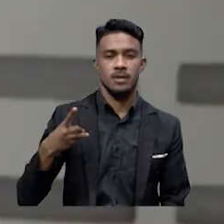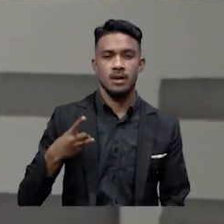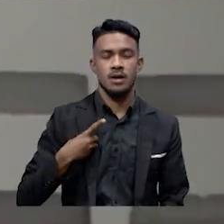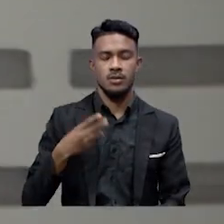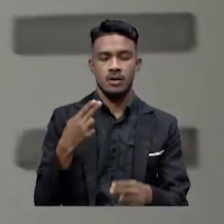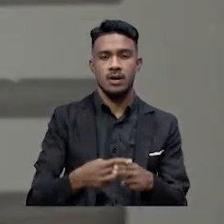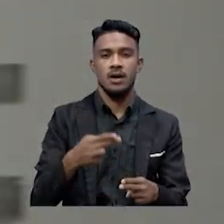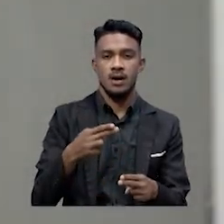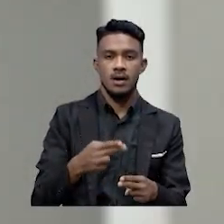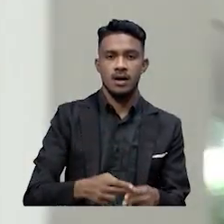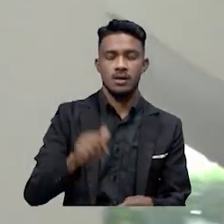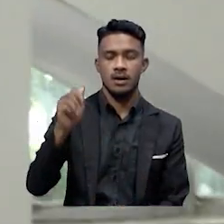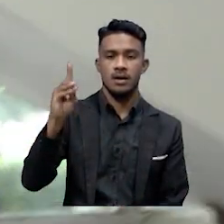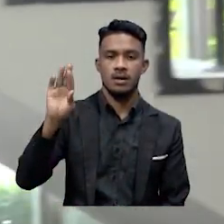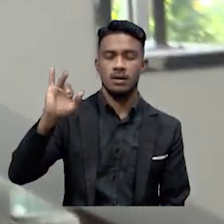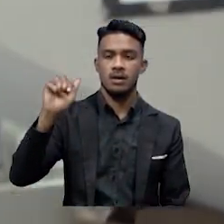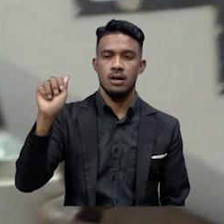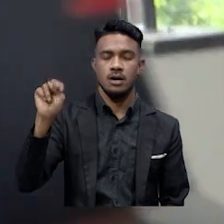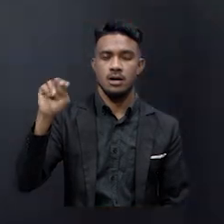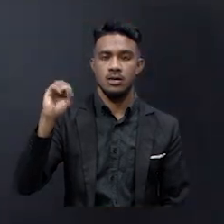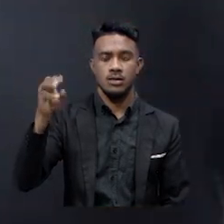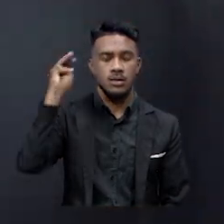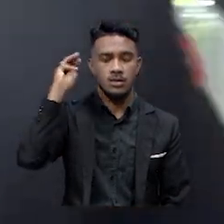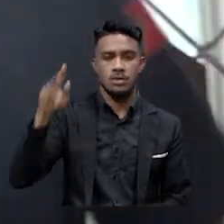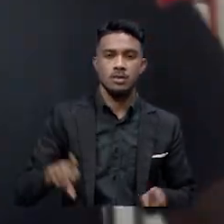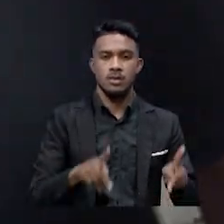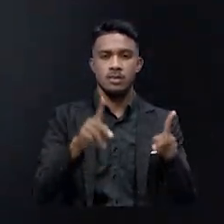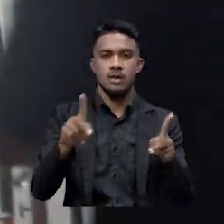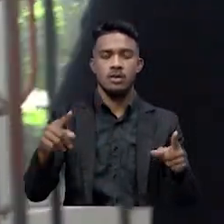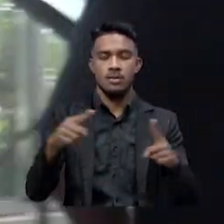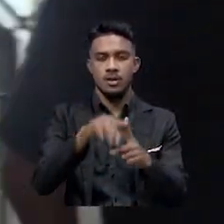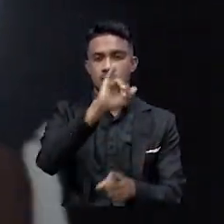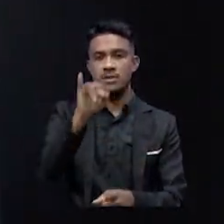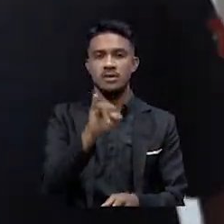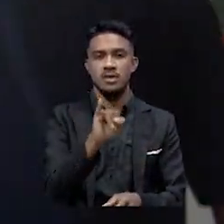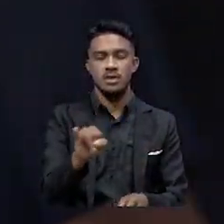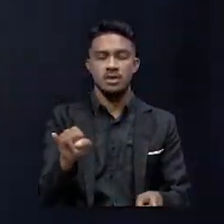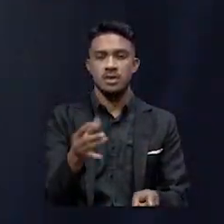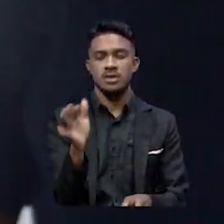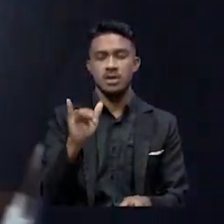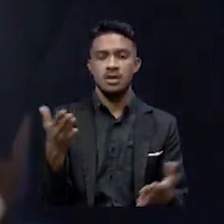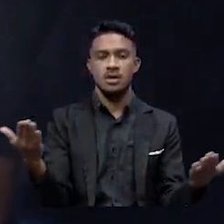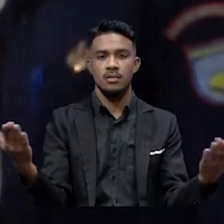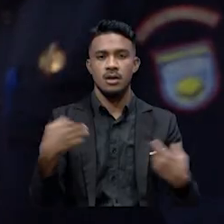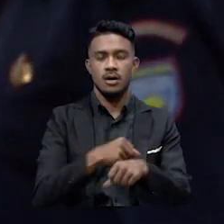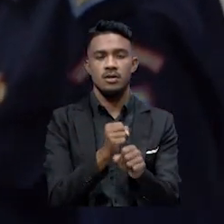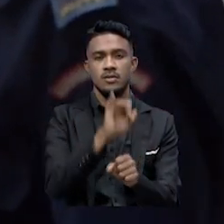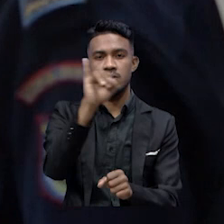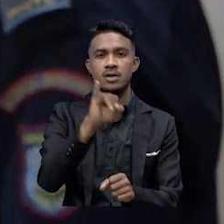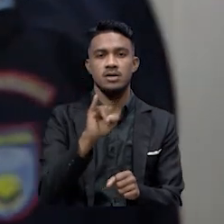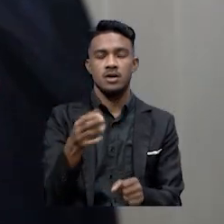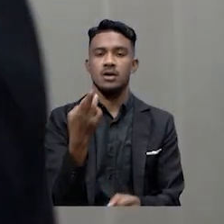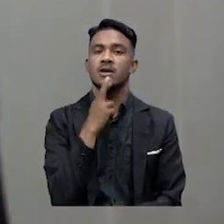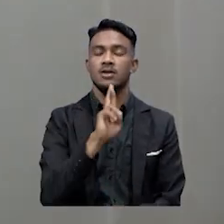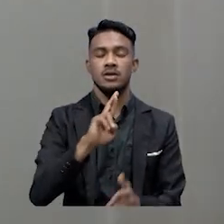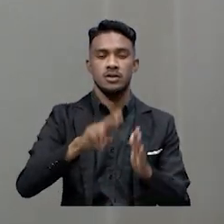Nascimento Hateten, Ministério Público nain ba ação penal no investigação no instituição Sira nebe halo investigação ne resultado